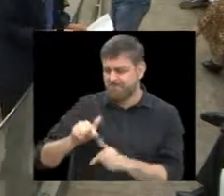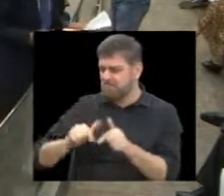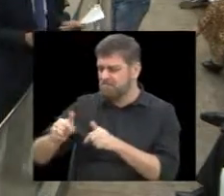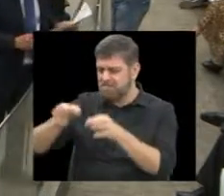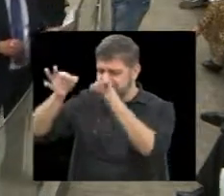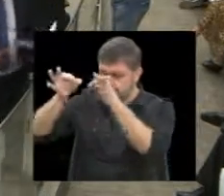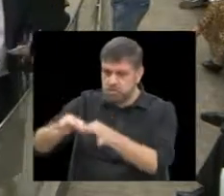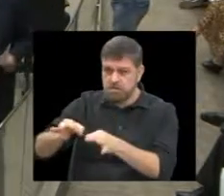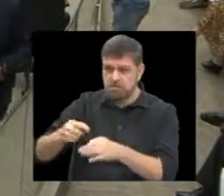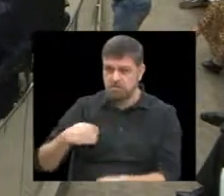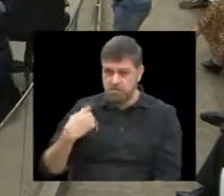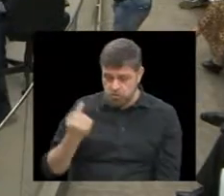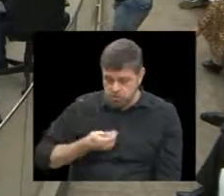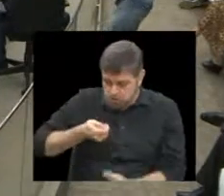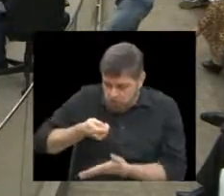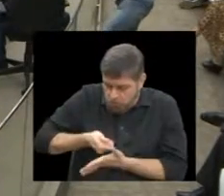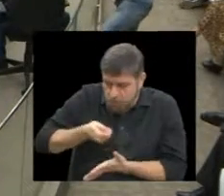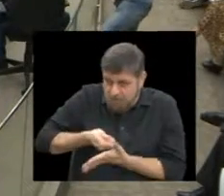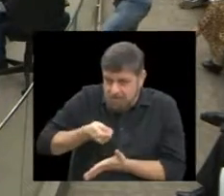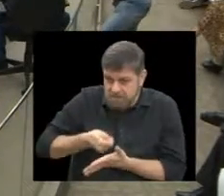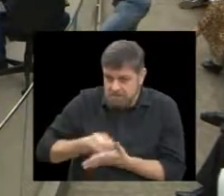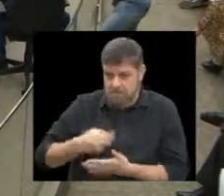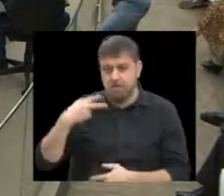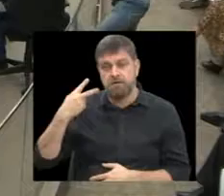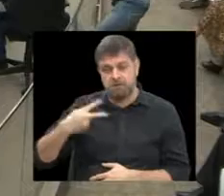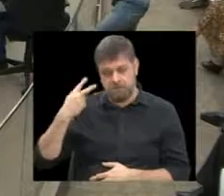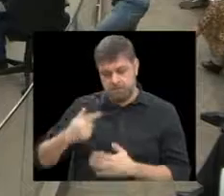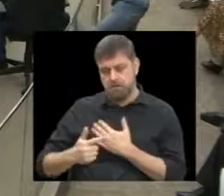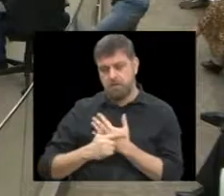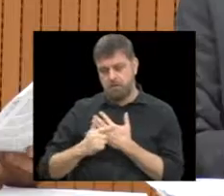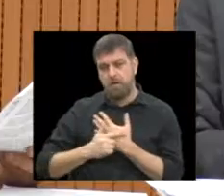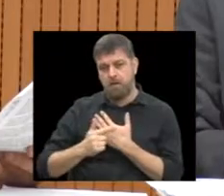É nossa obrigação, os vereadores,